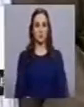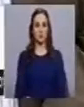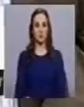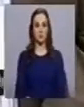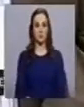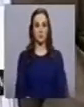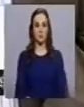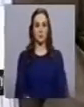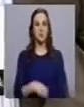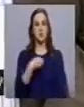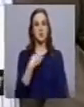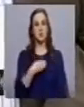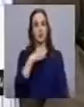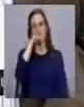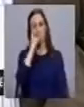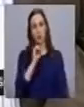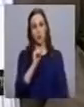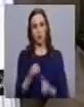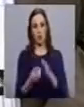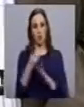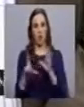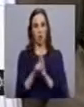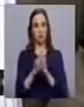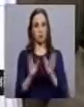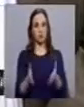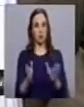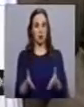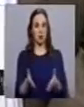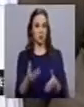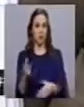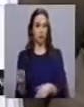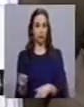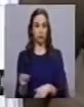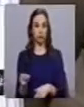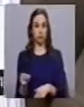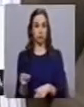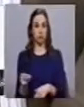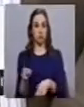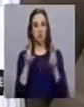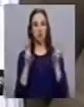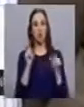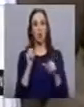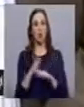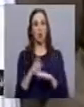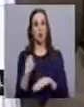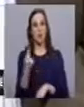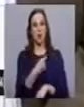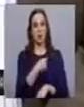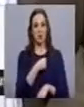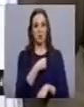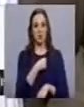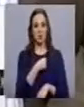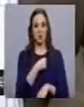Significa que é o Governo que tem que legislar? Não, a questão que de fundo que se coloca aqui é outra. É que, para nós, não pode